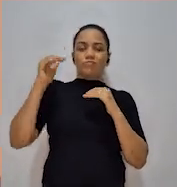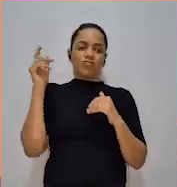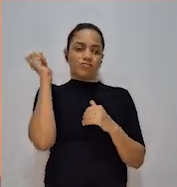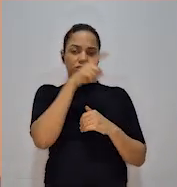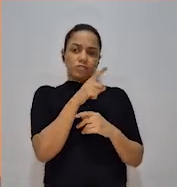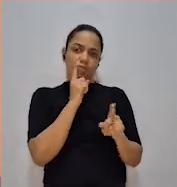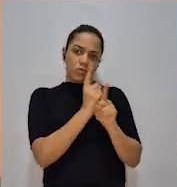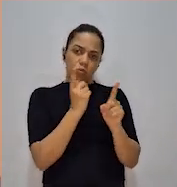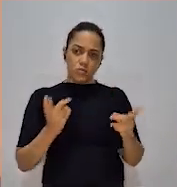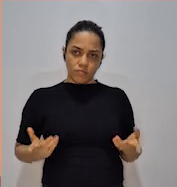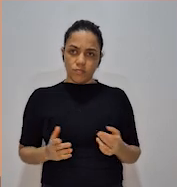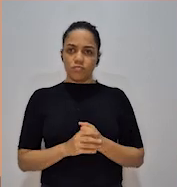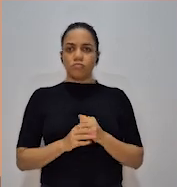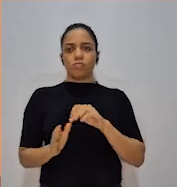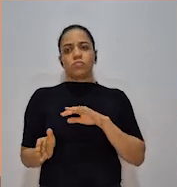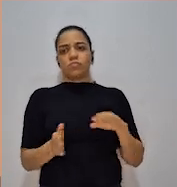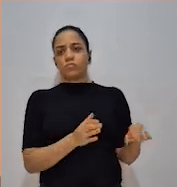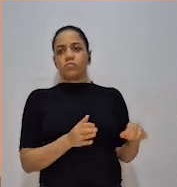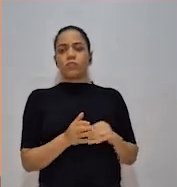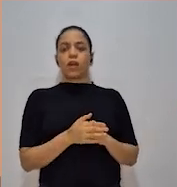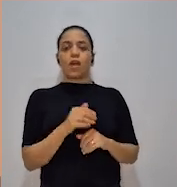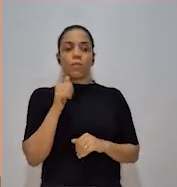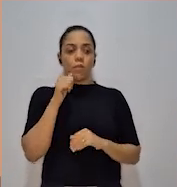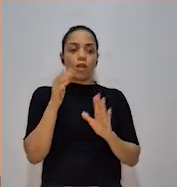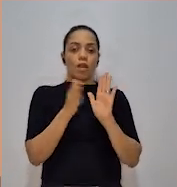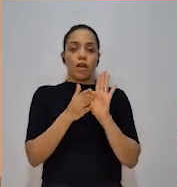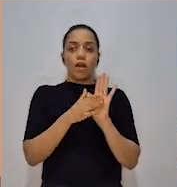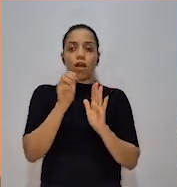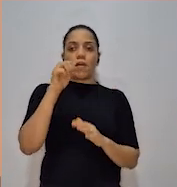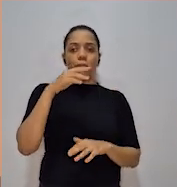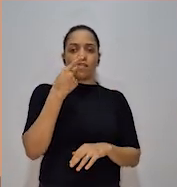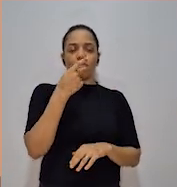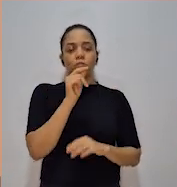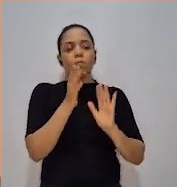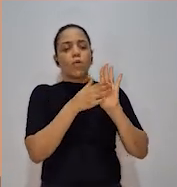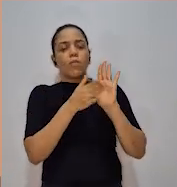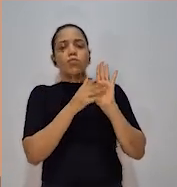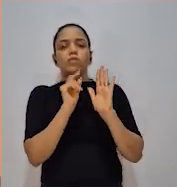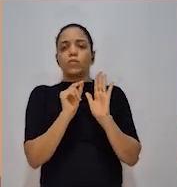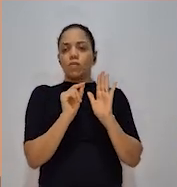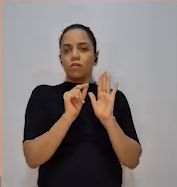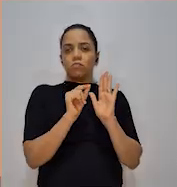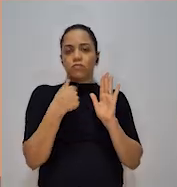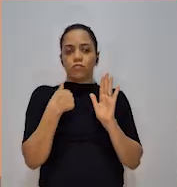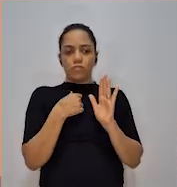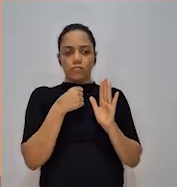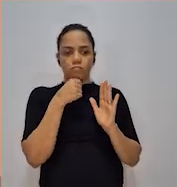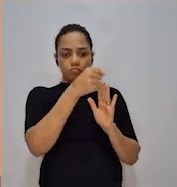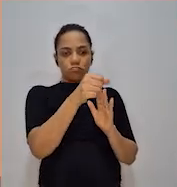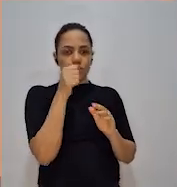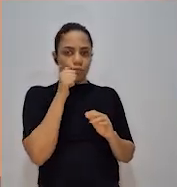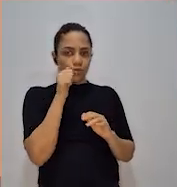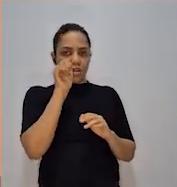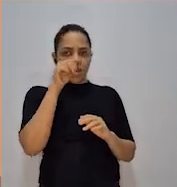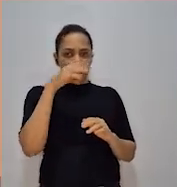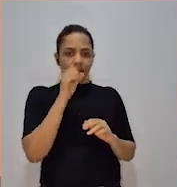Amanda, né, traz aqui uma proposta de associação aqui para todos que aqui estão. Já vou passar a palavra para ela encerrar aqui